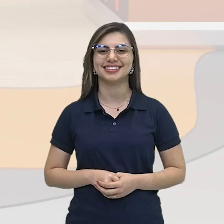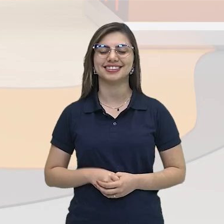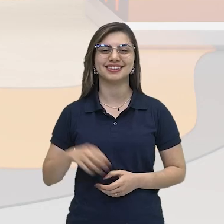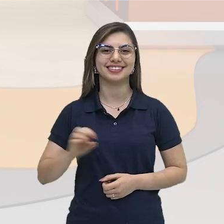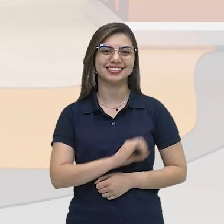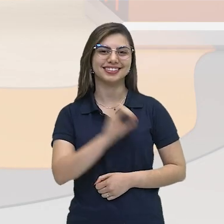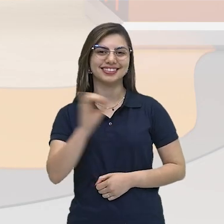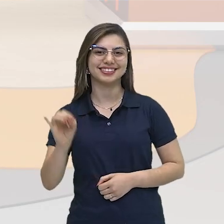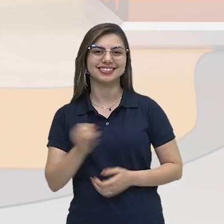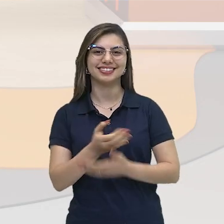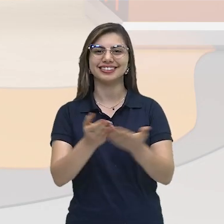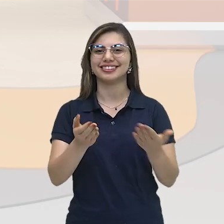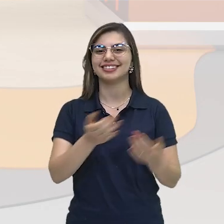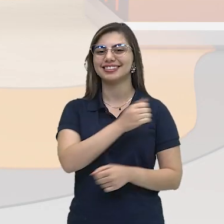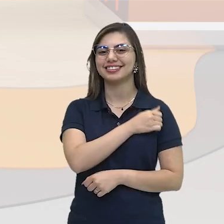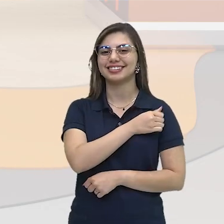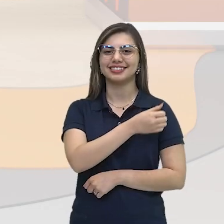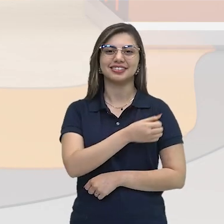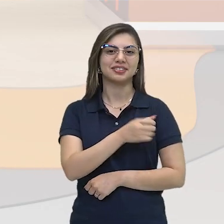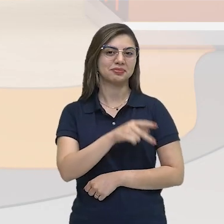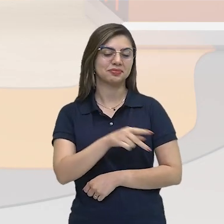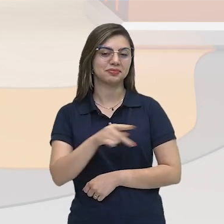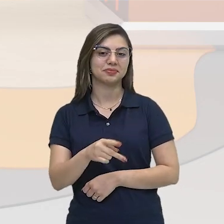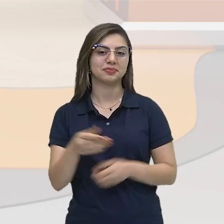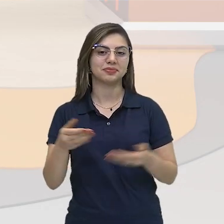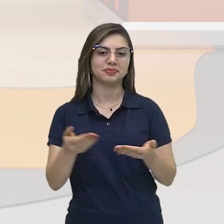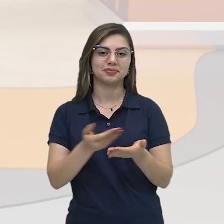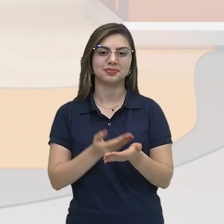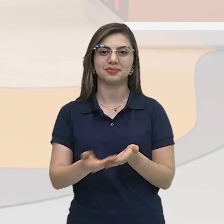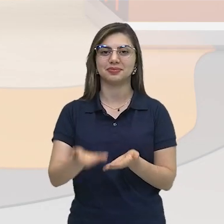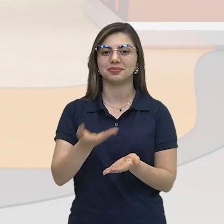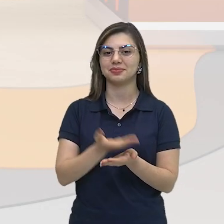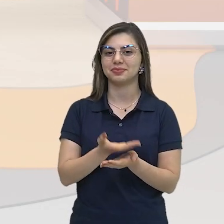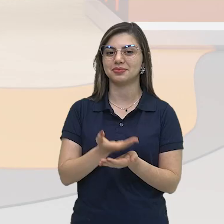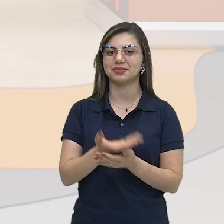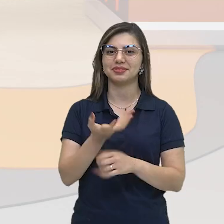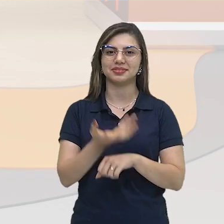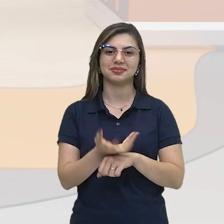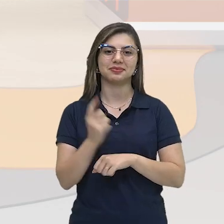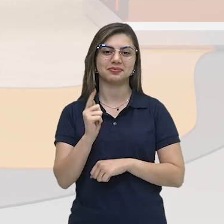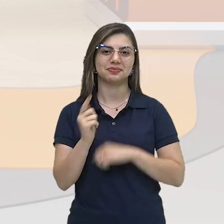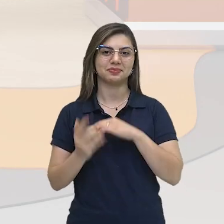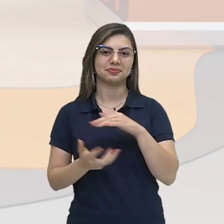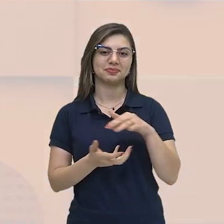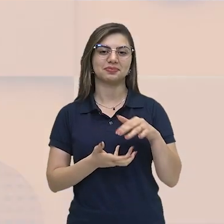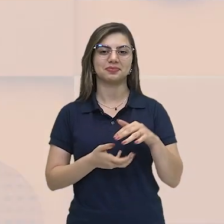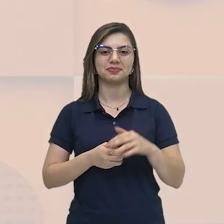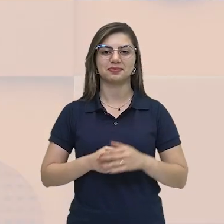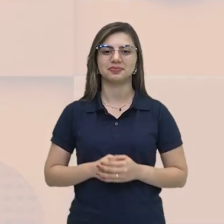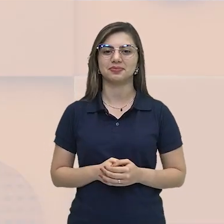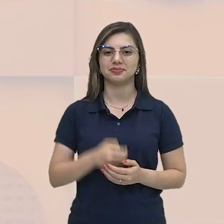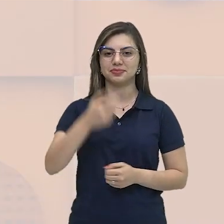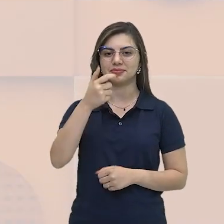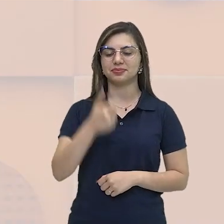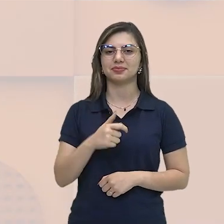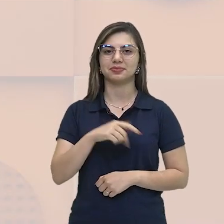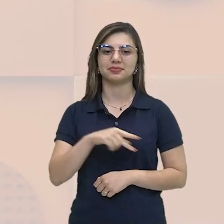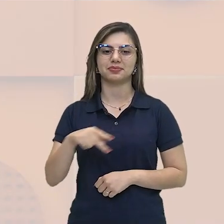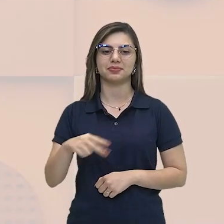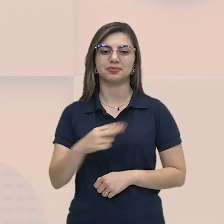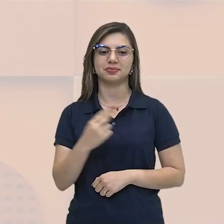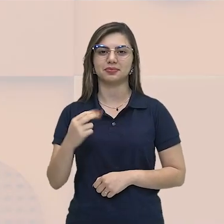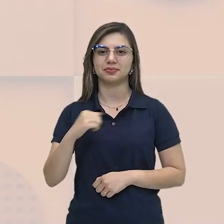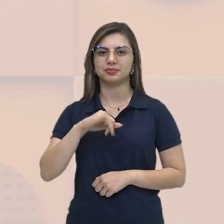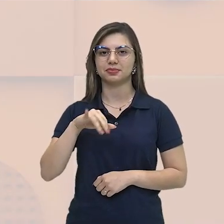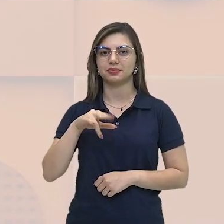Olá, queridos alunos e professores! Estamos iniciando mais uma aula de Geografia. Eu sou a professora